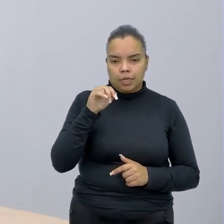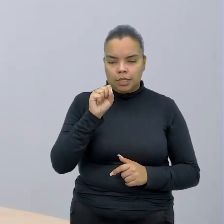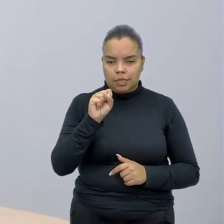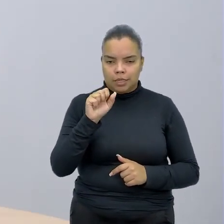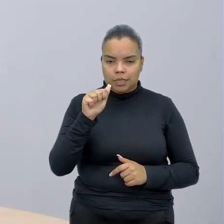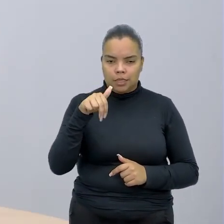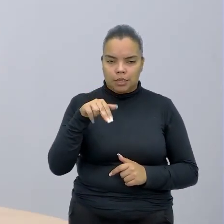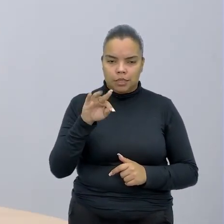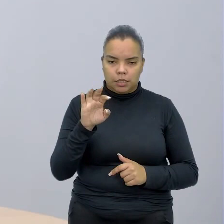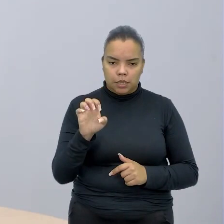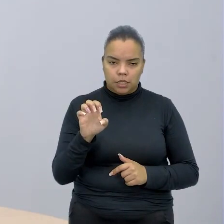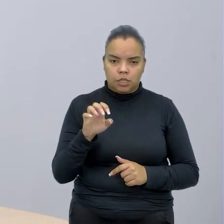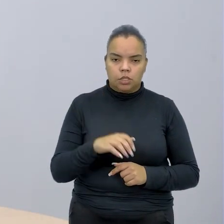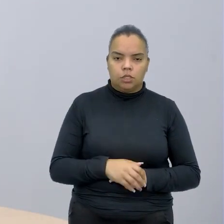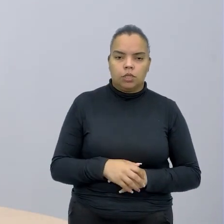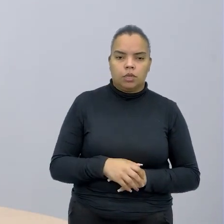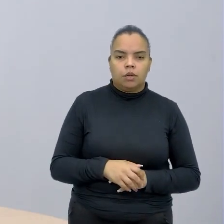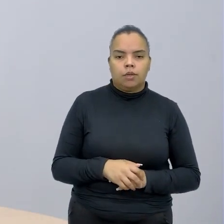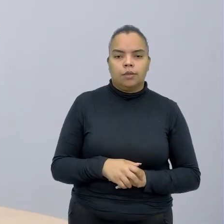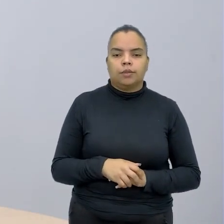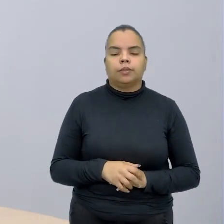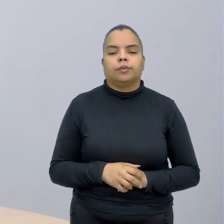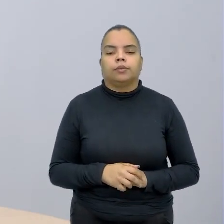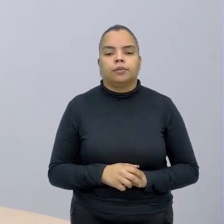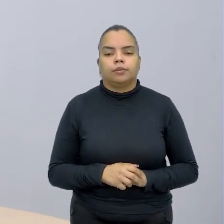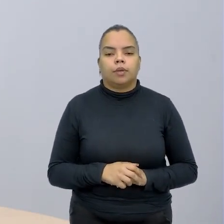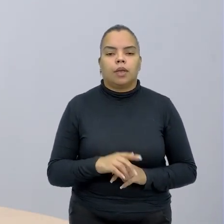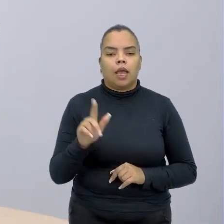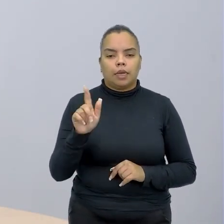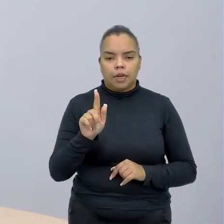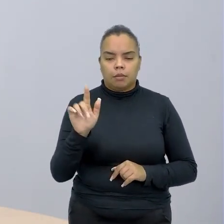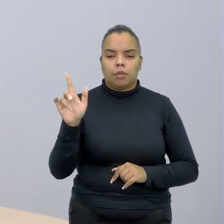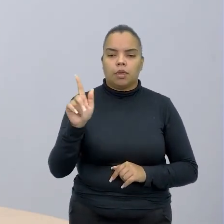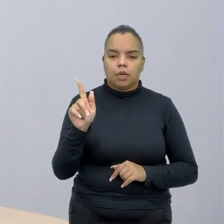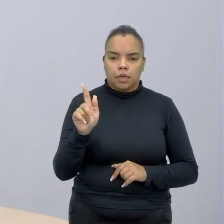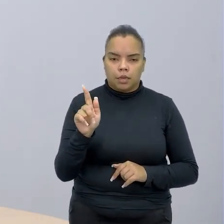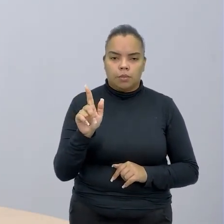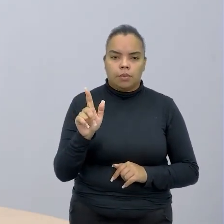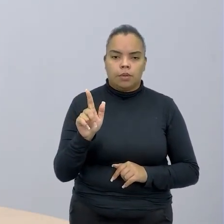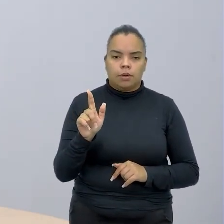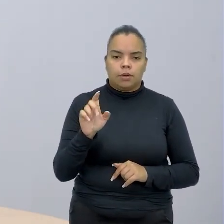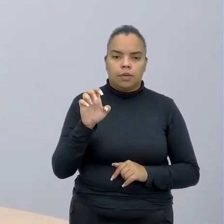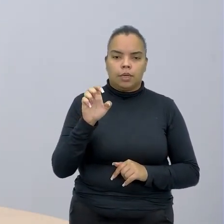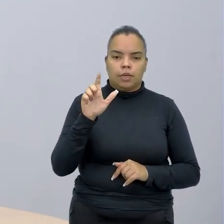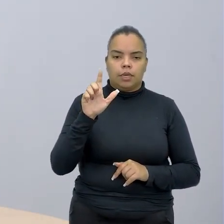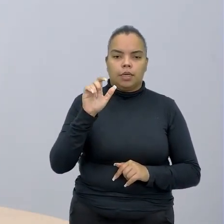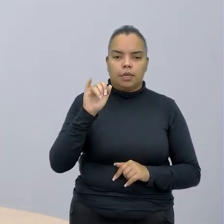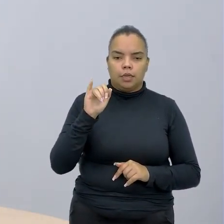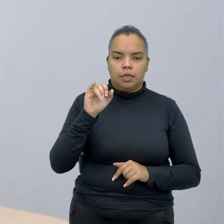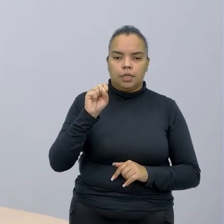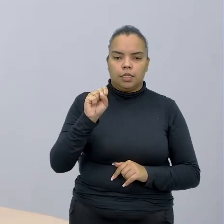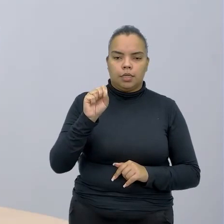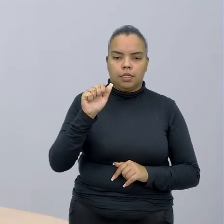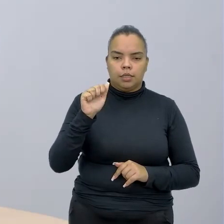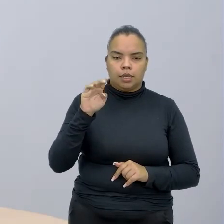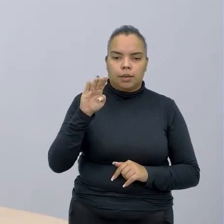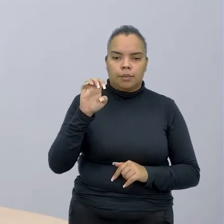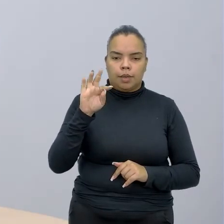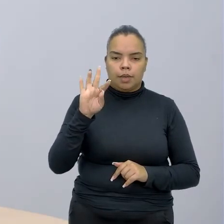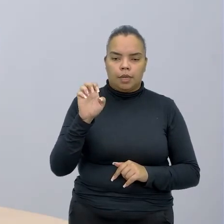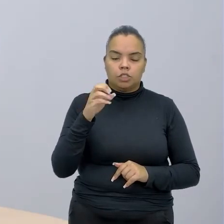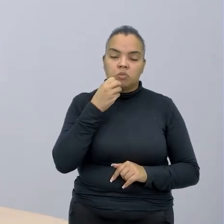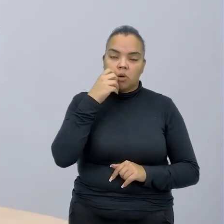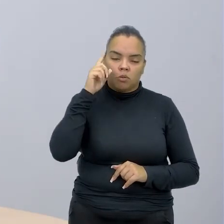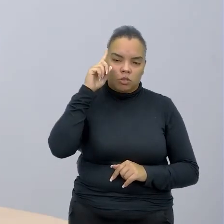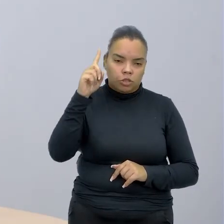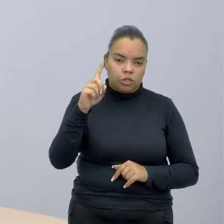Rosilene fala radioatividade, o Matheus fala gama, a Elizabeth fala bom dia, Elizabeth. E a Odete Magalhães